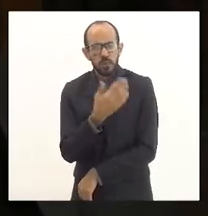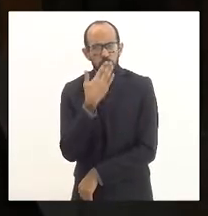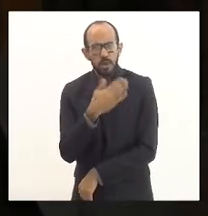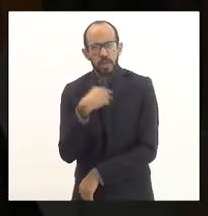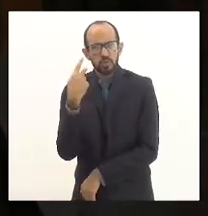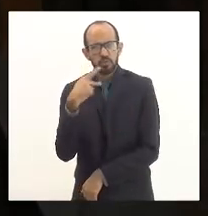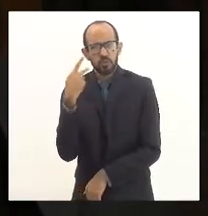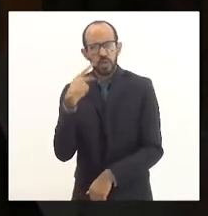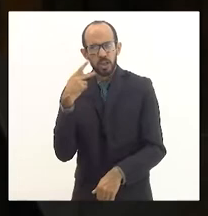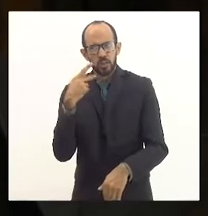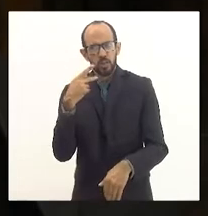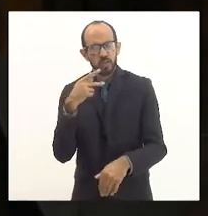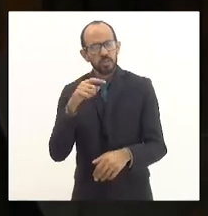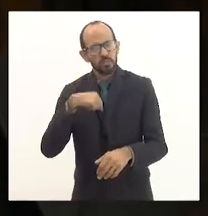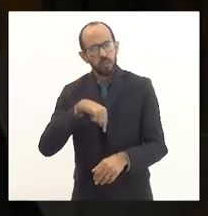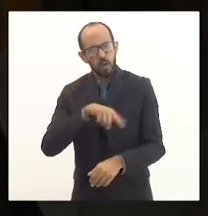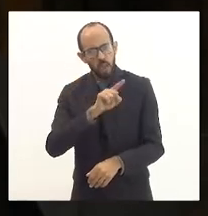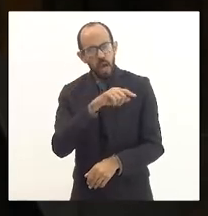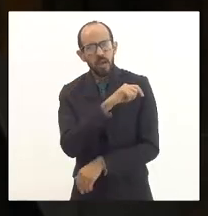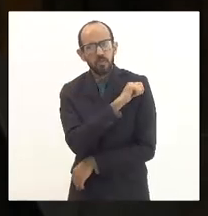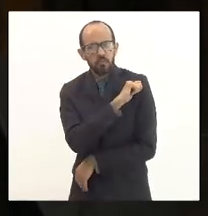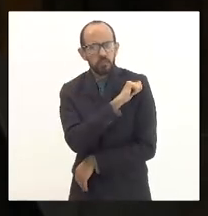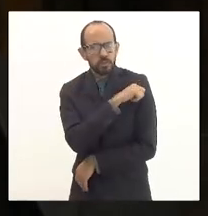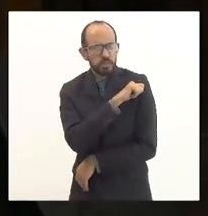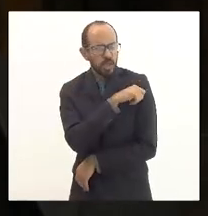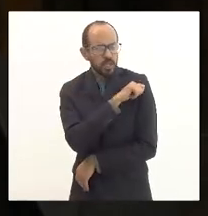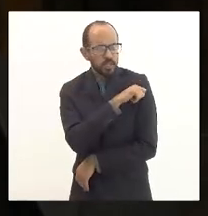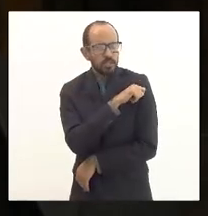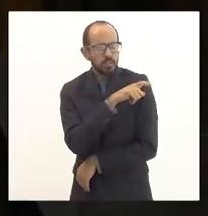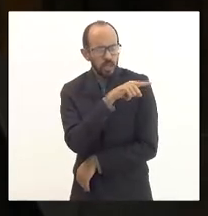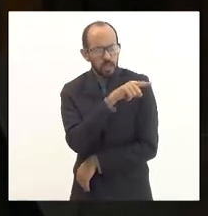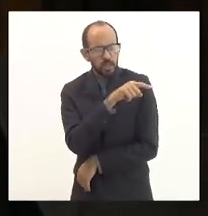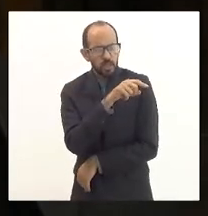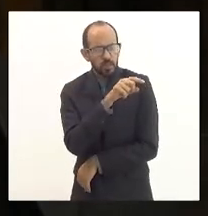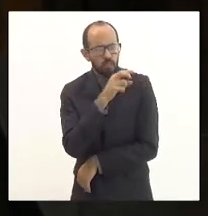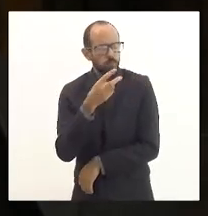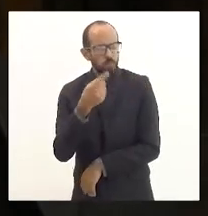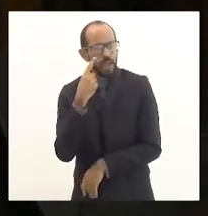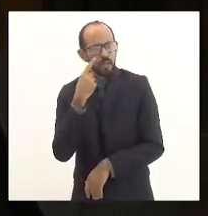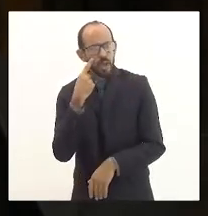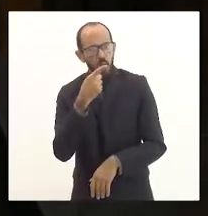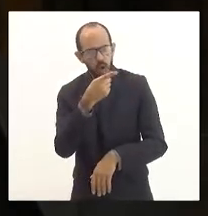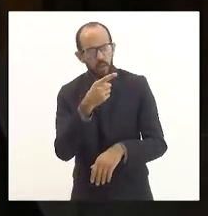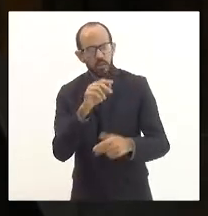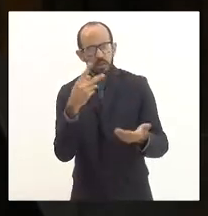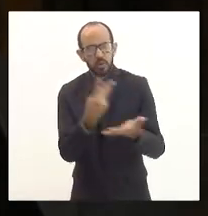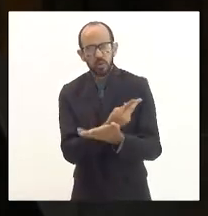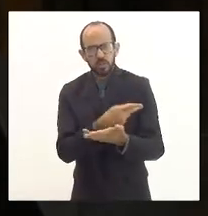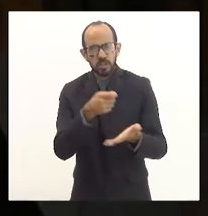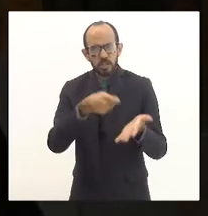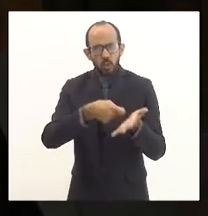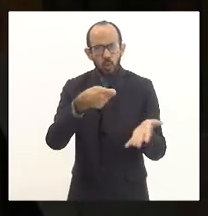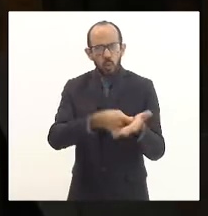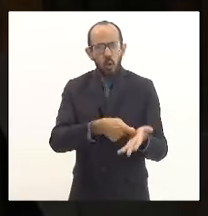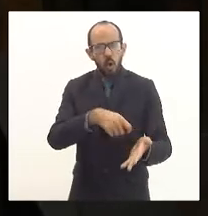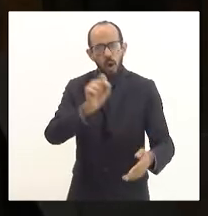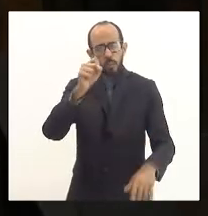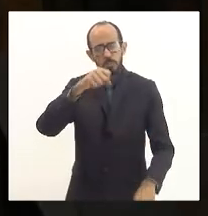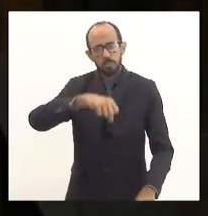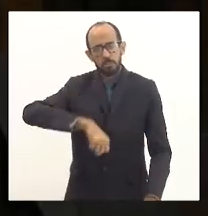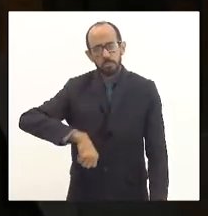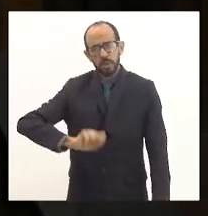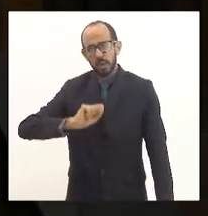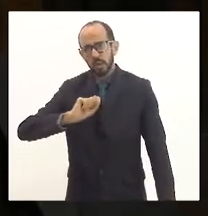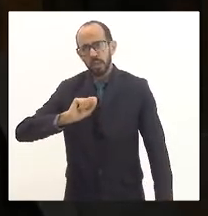que exerçam a função fiscalizando fiscalizando cobrando o prefeito Wladimir garotinho